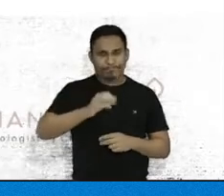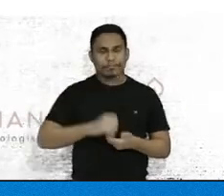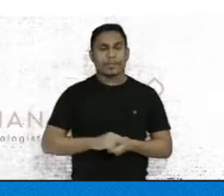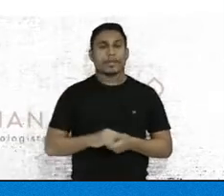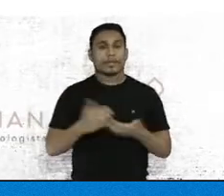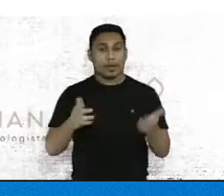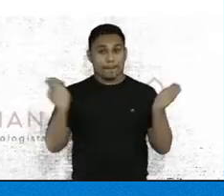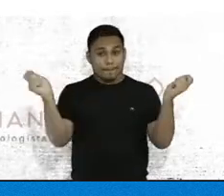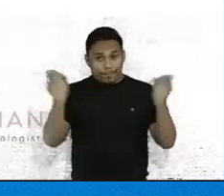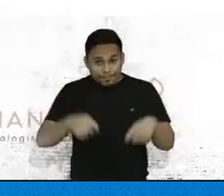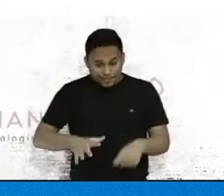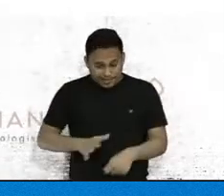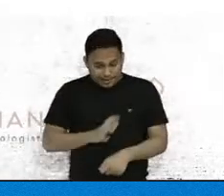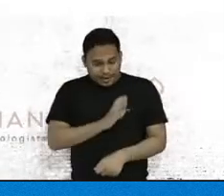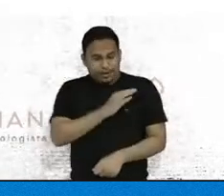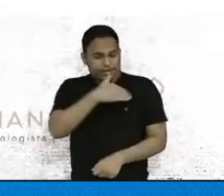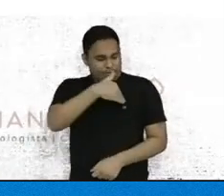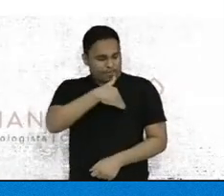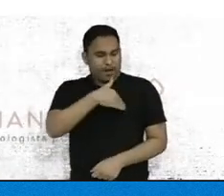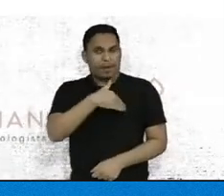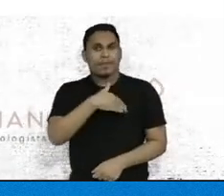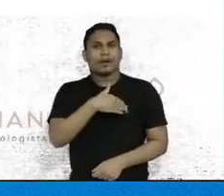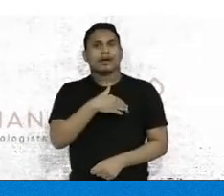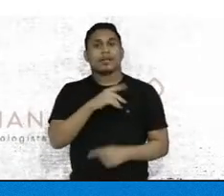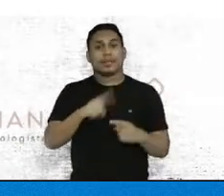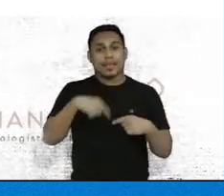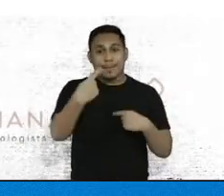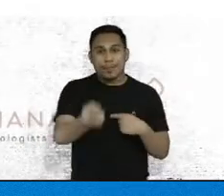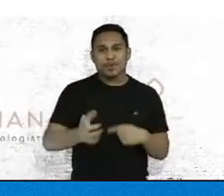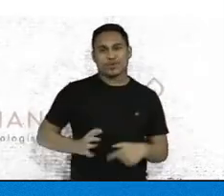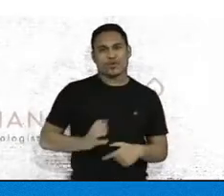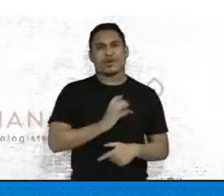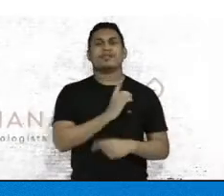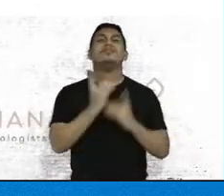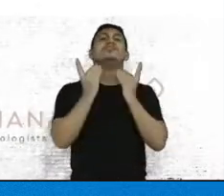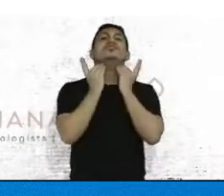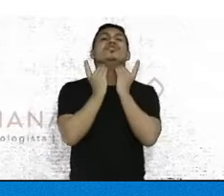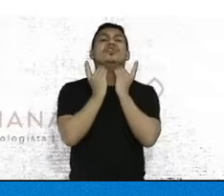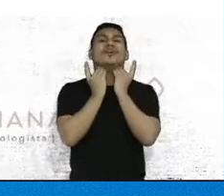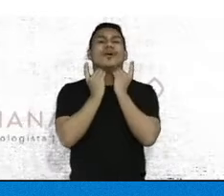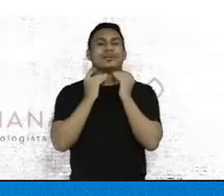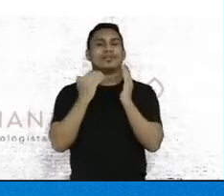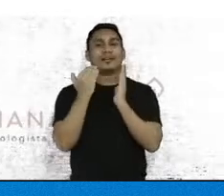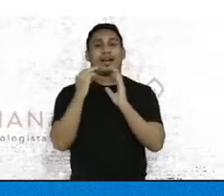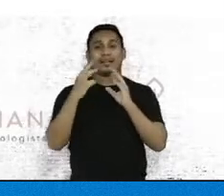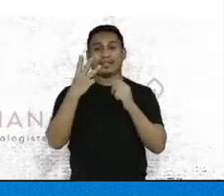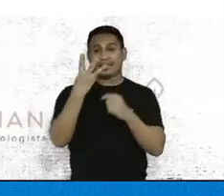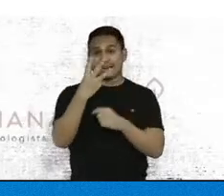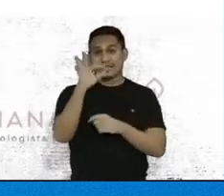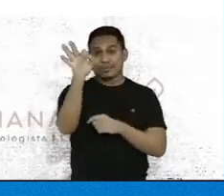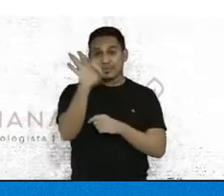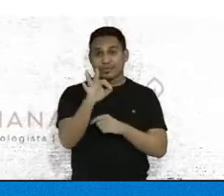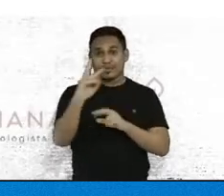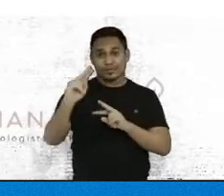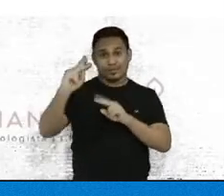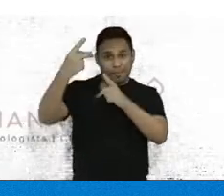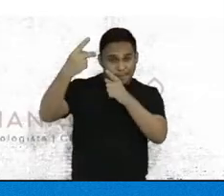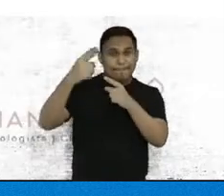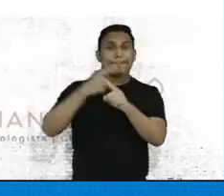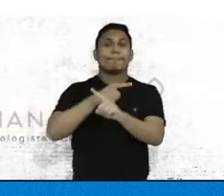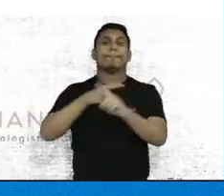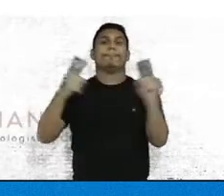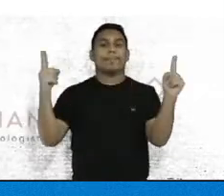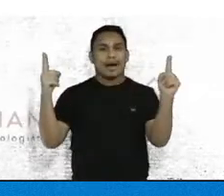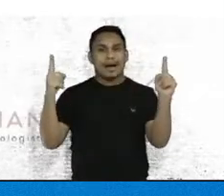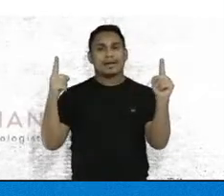mama após ter tido um câncer de tireoide, ele aumenta em 3%, porém, o risco de ter